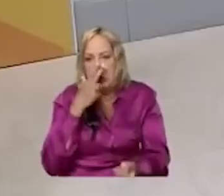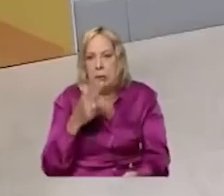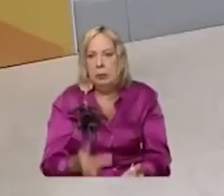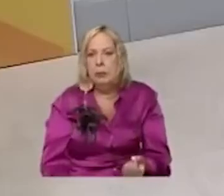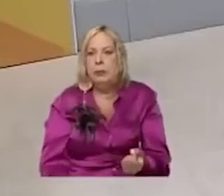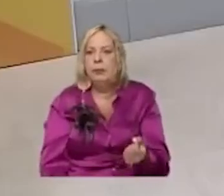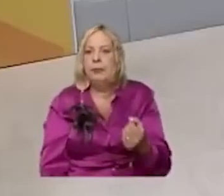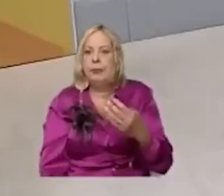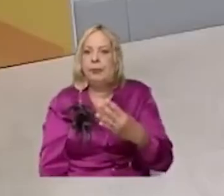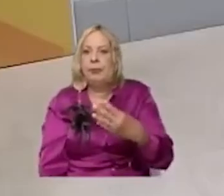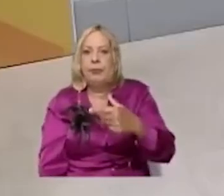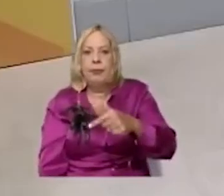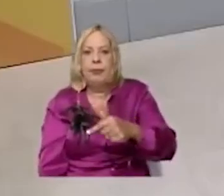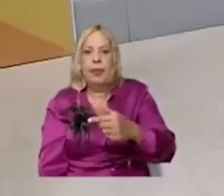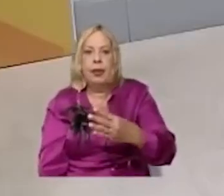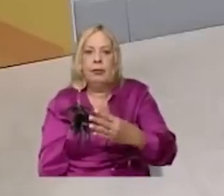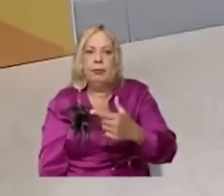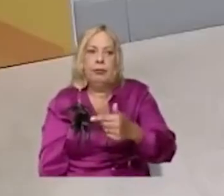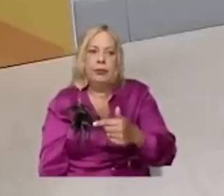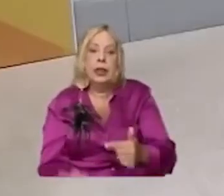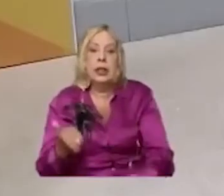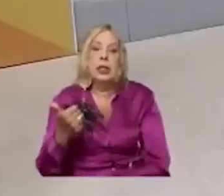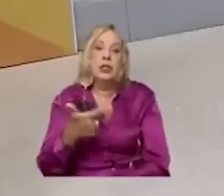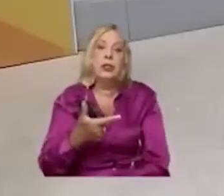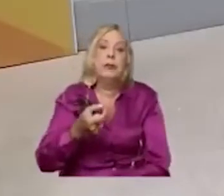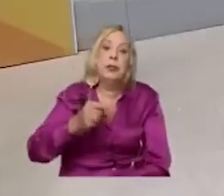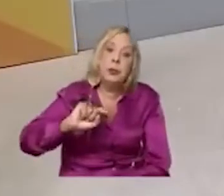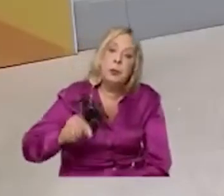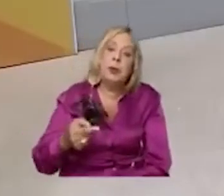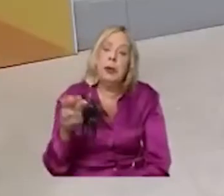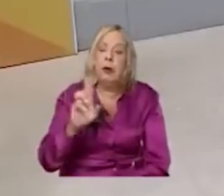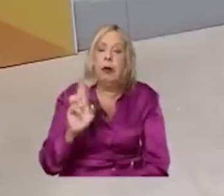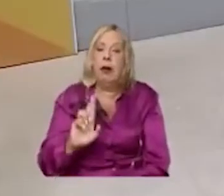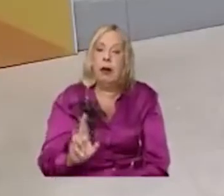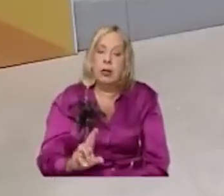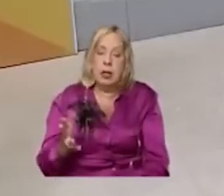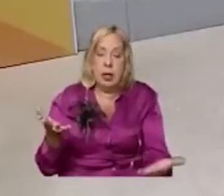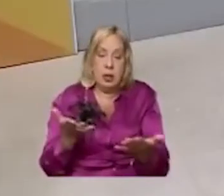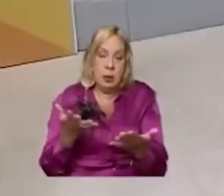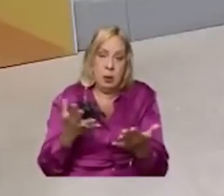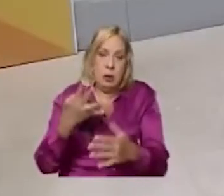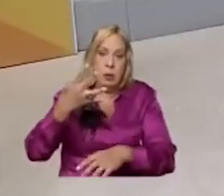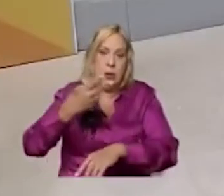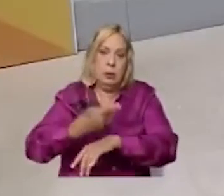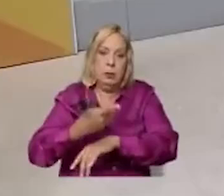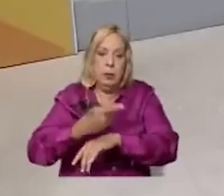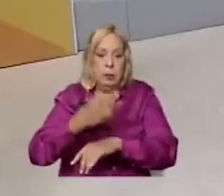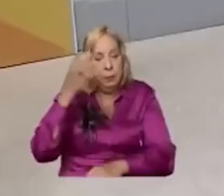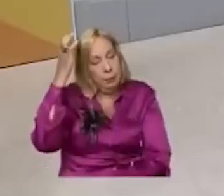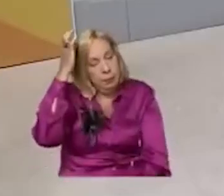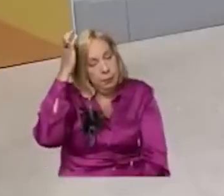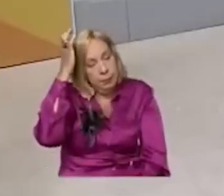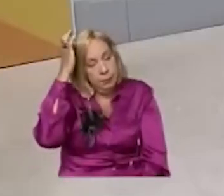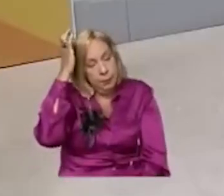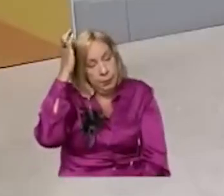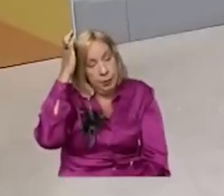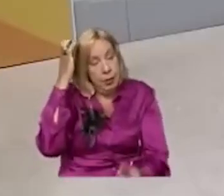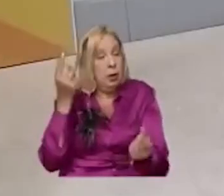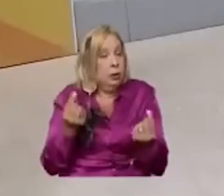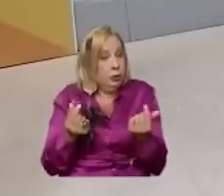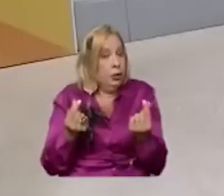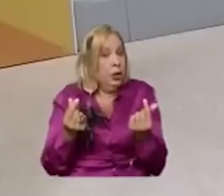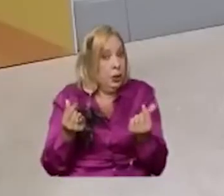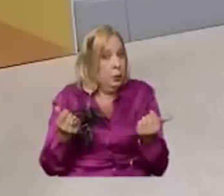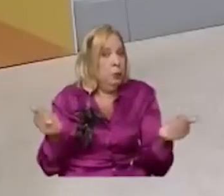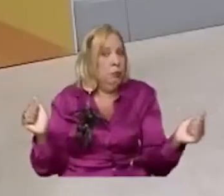vocês, 120 mil reais, meu compadre Versiani. É dinheiro de